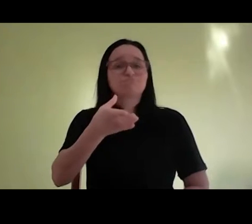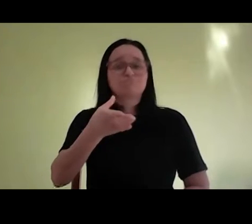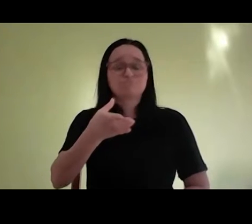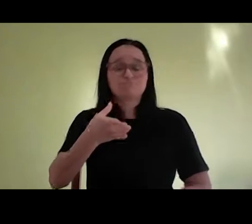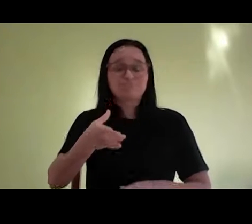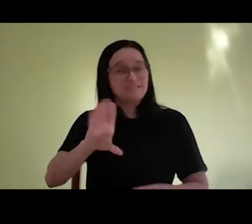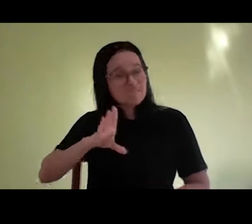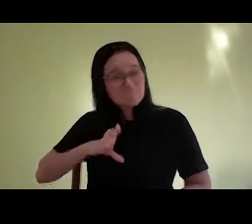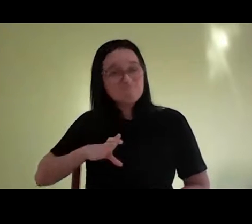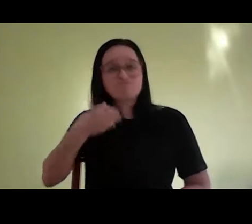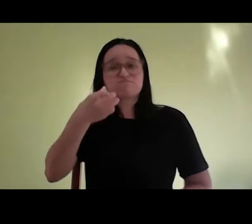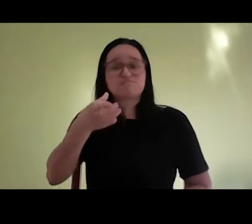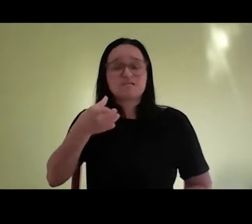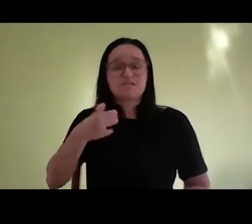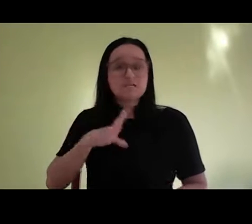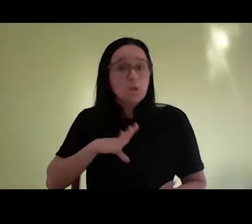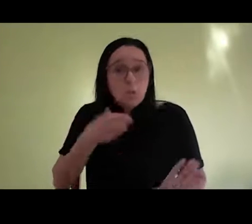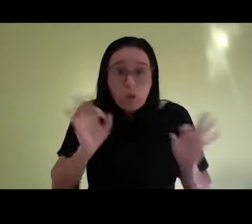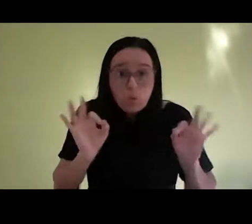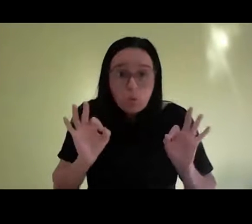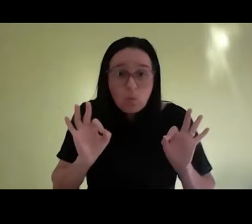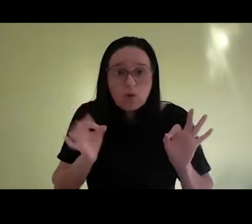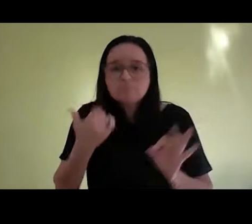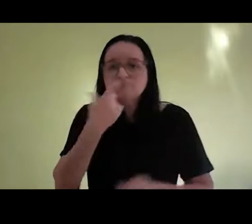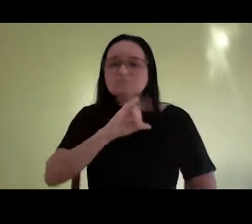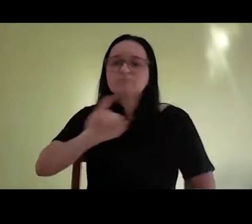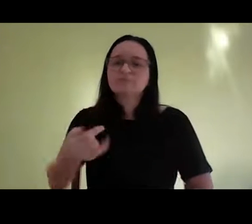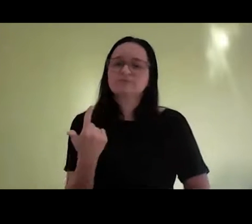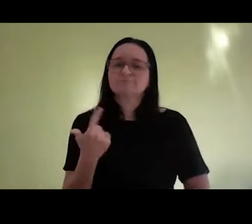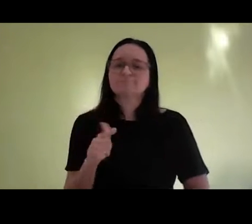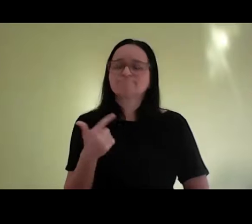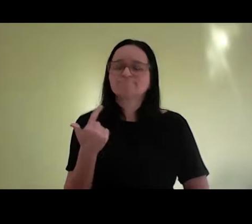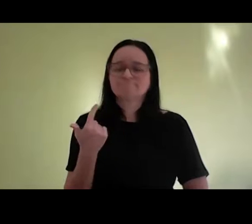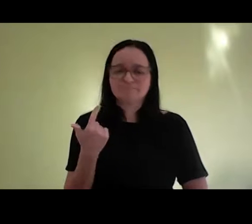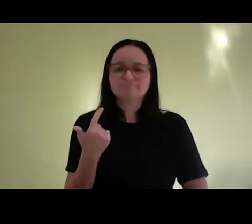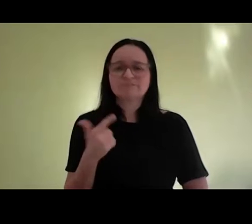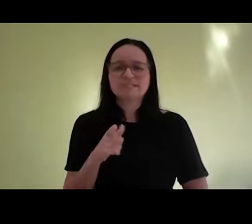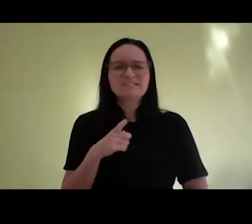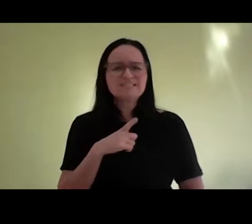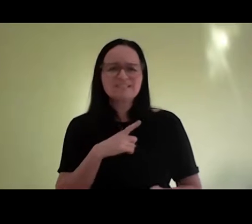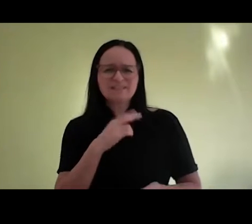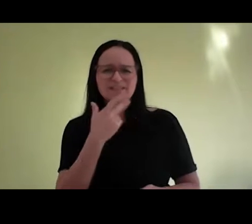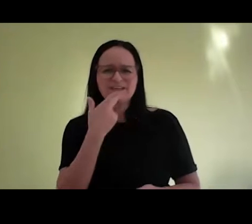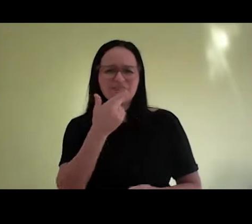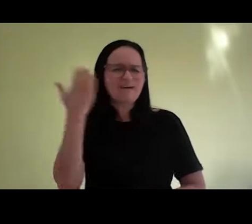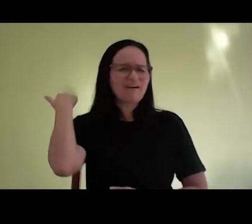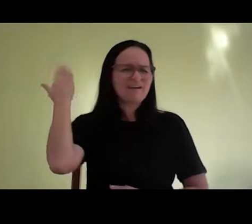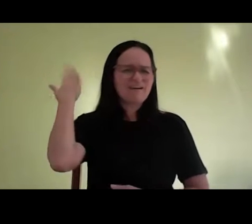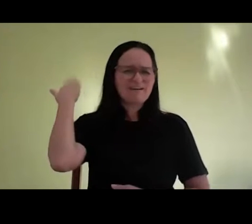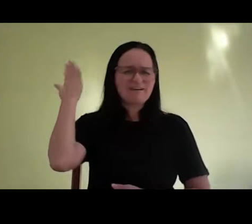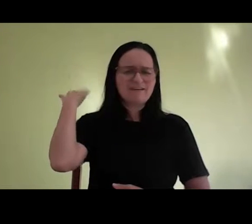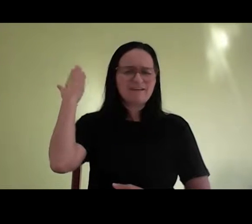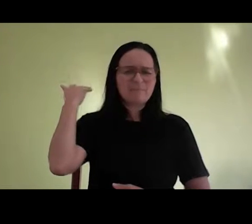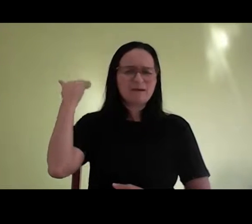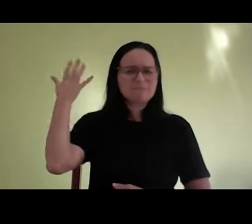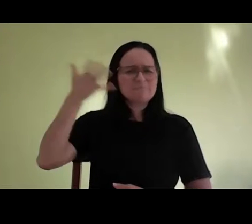jogar, porque se a gente não se jogar, a gente não sabe onde a oportunidade tá. Se eu não, se eu tivesse negado aquele webinar lá atrás, o